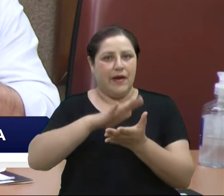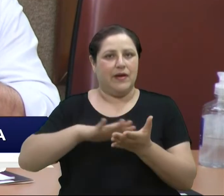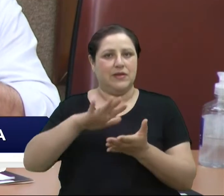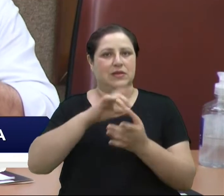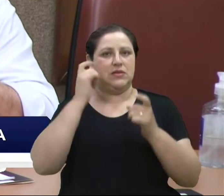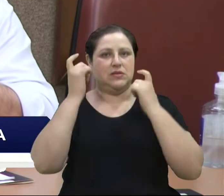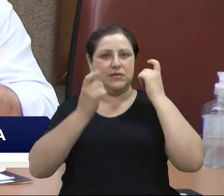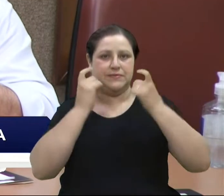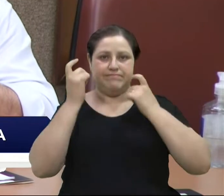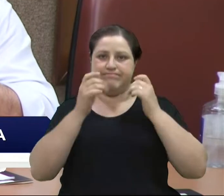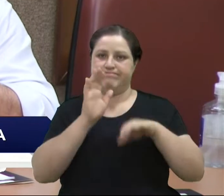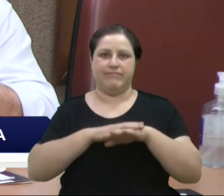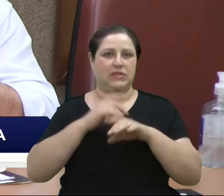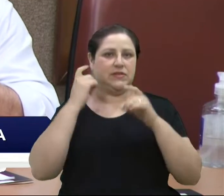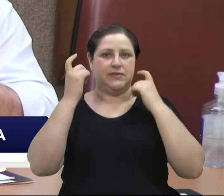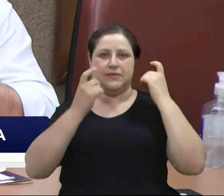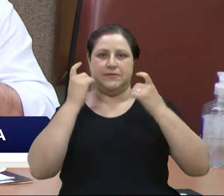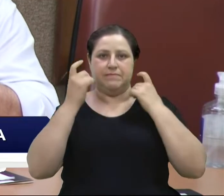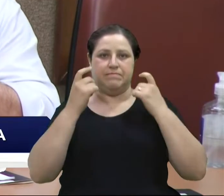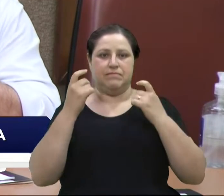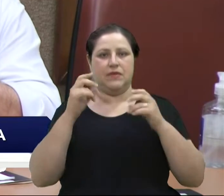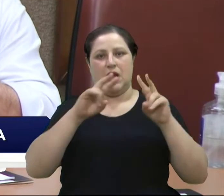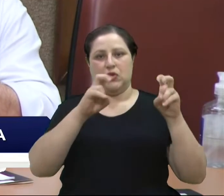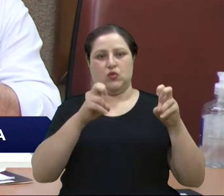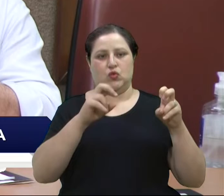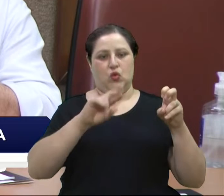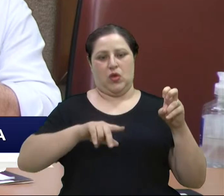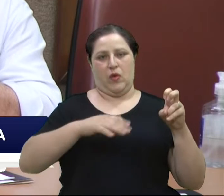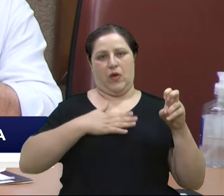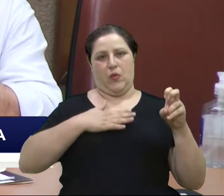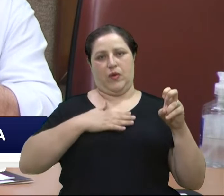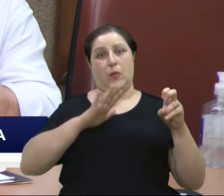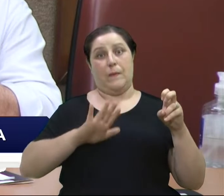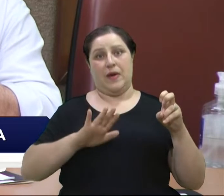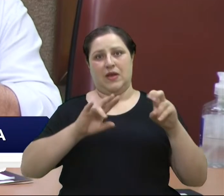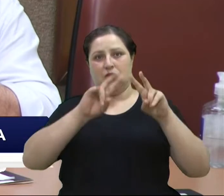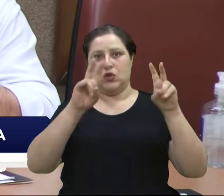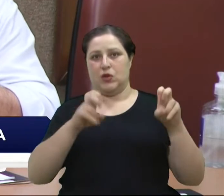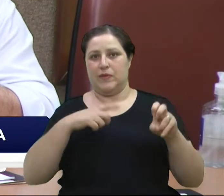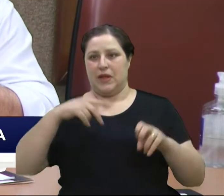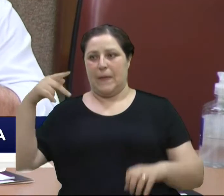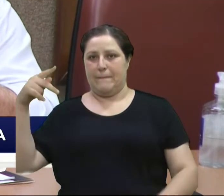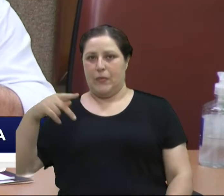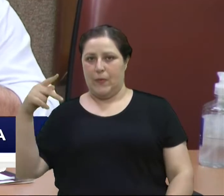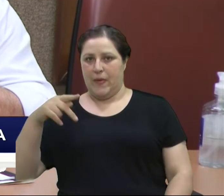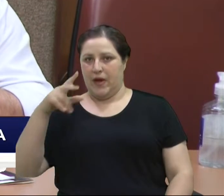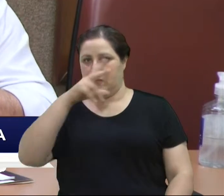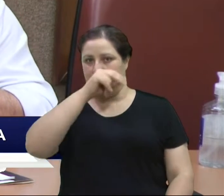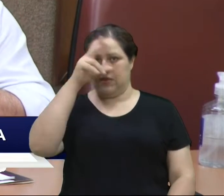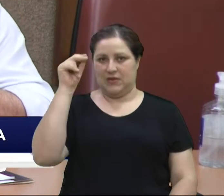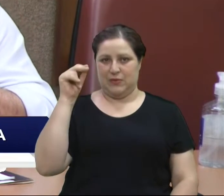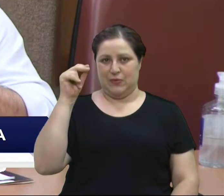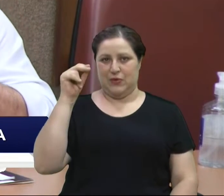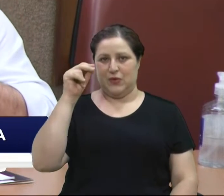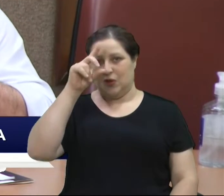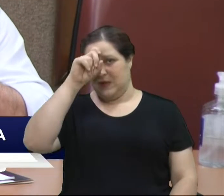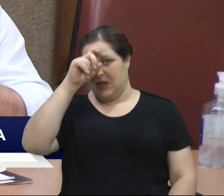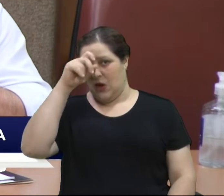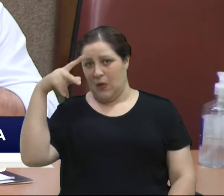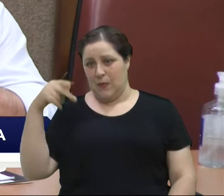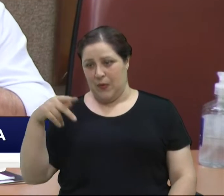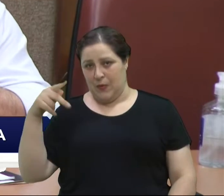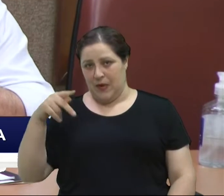mais ainda, embora o assunto não seja conosco, é a discussão Pompeia e município. porque nós não temos mais